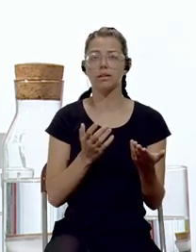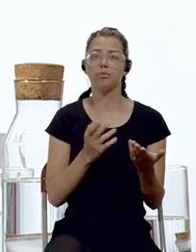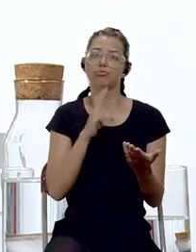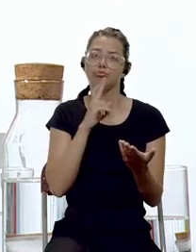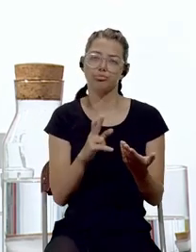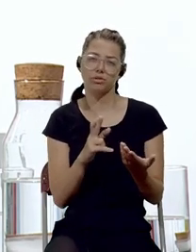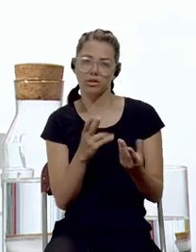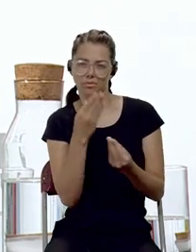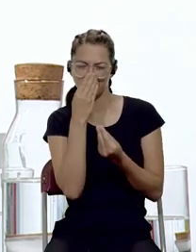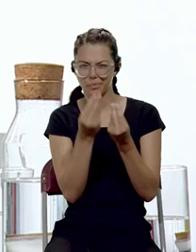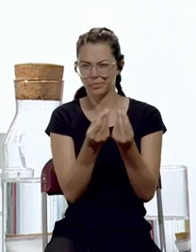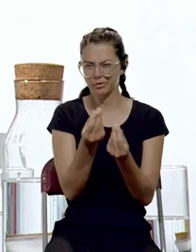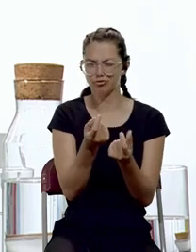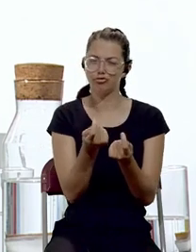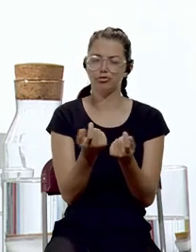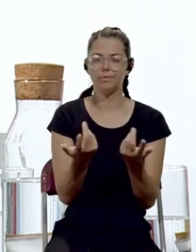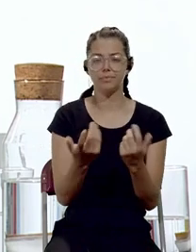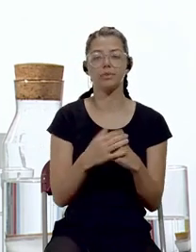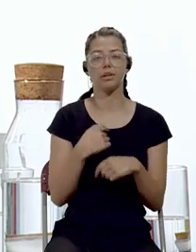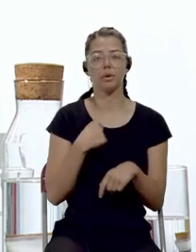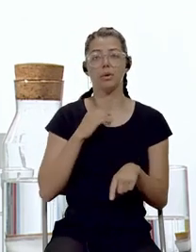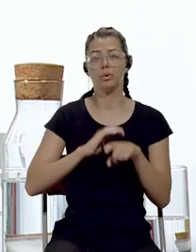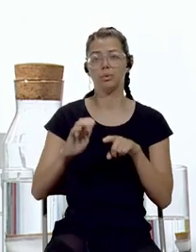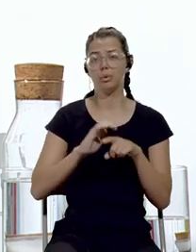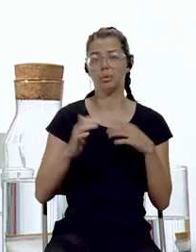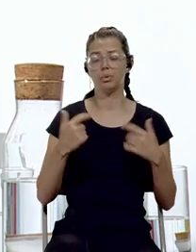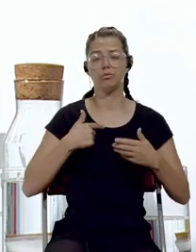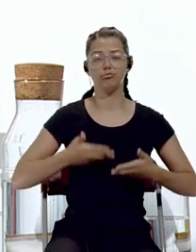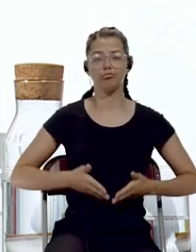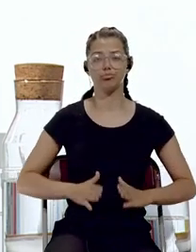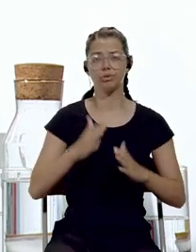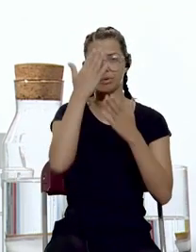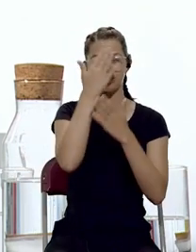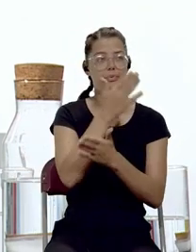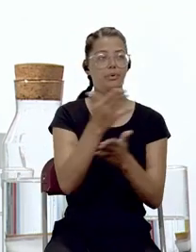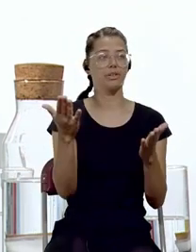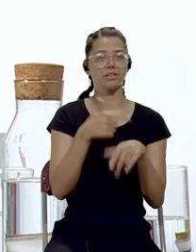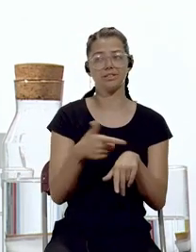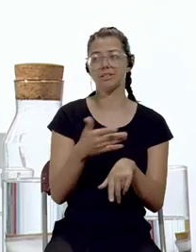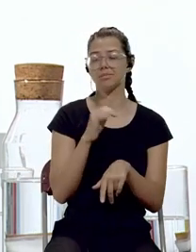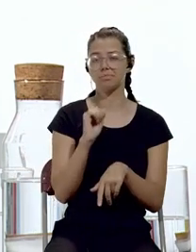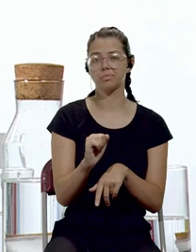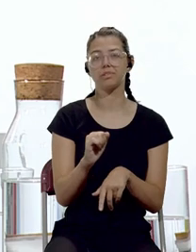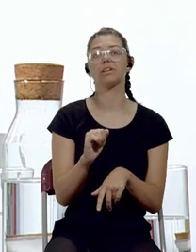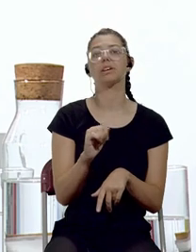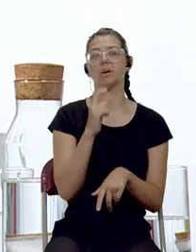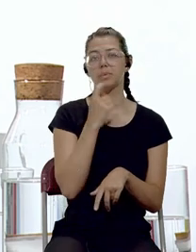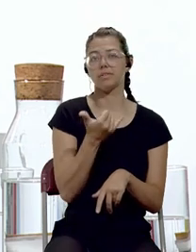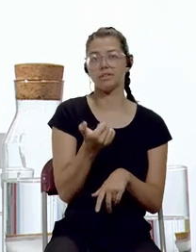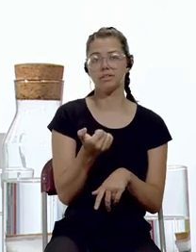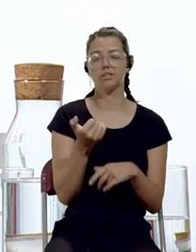ela. Eu tive a sorte de nascer em democracia, pouco tempo depois do 25 de